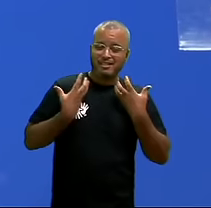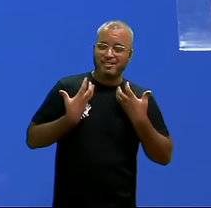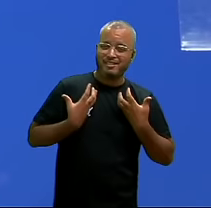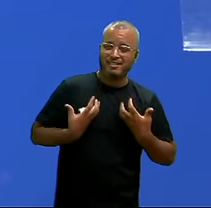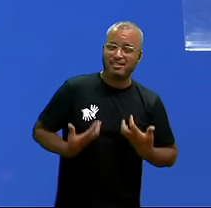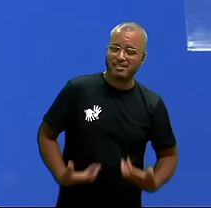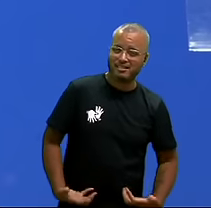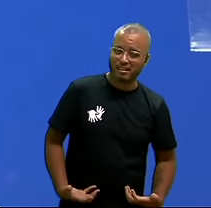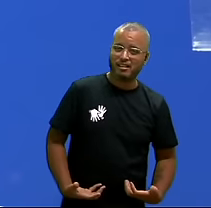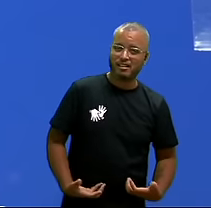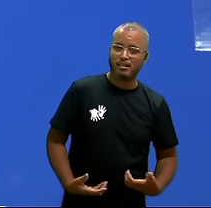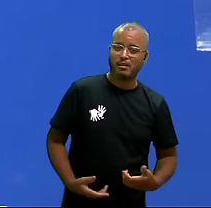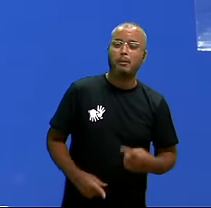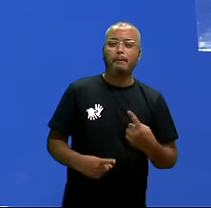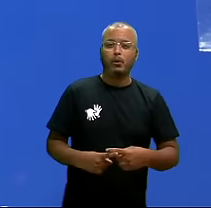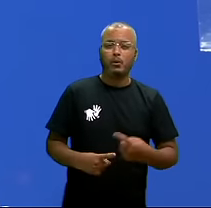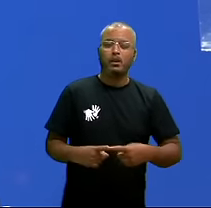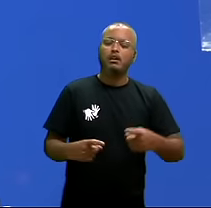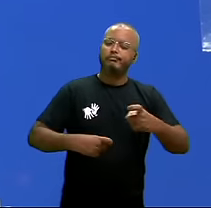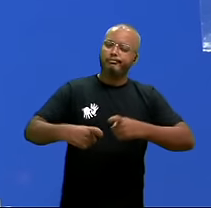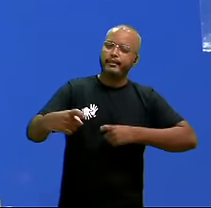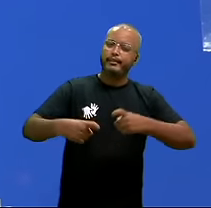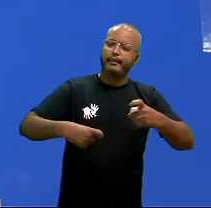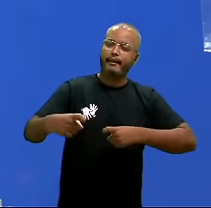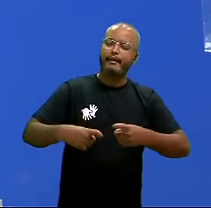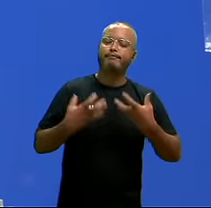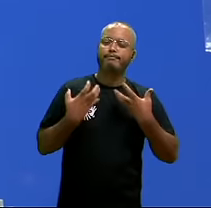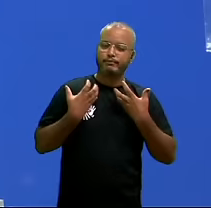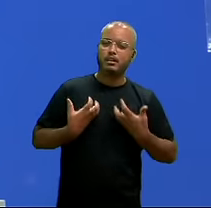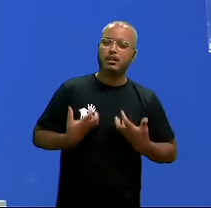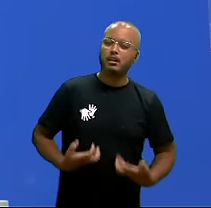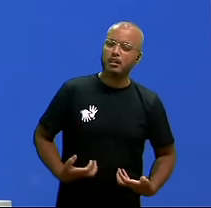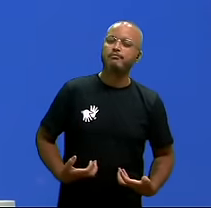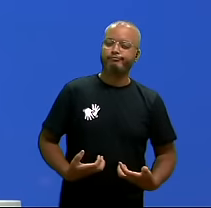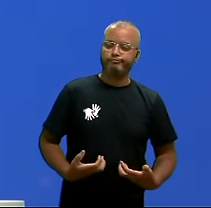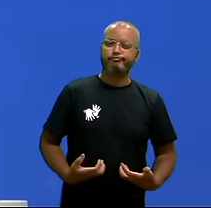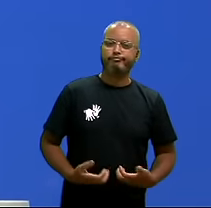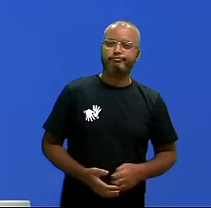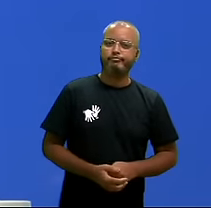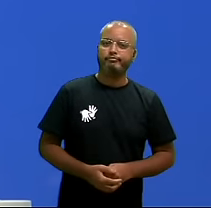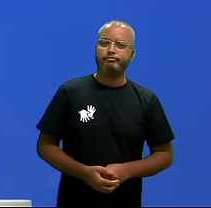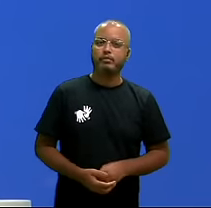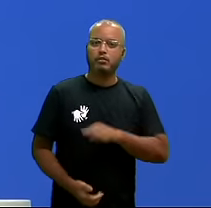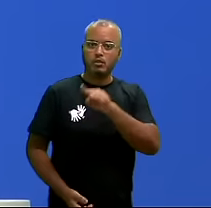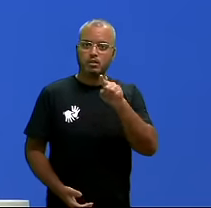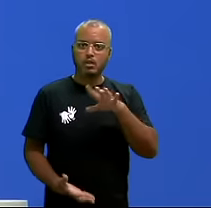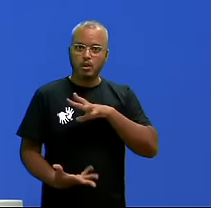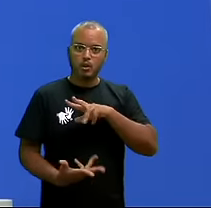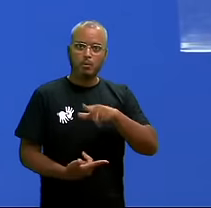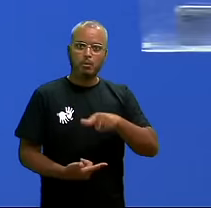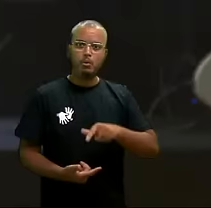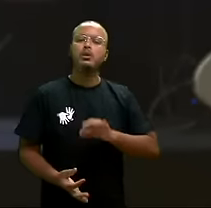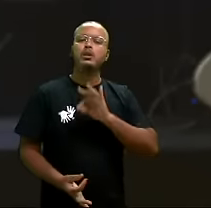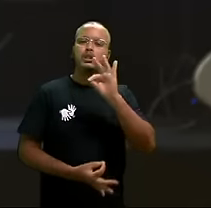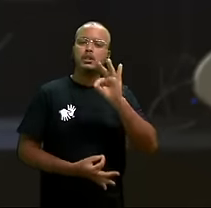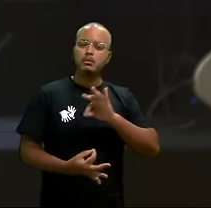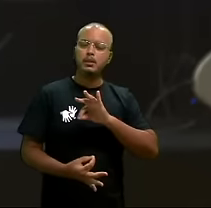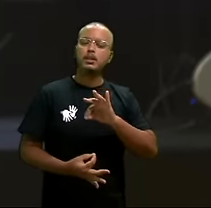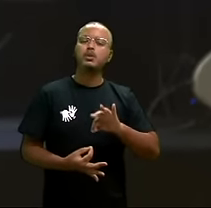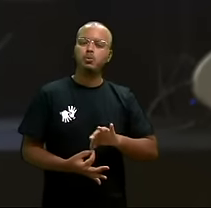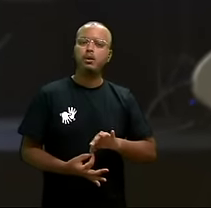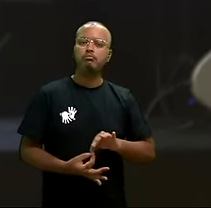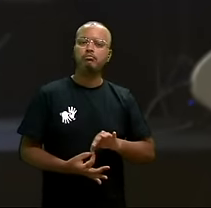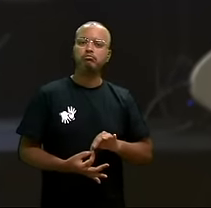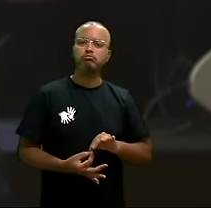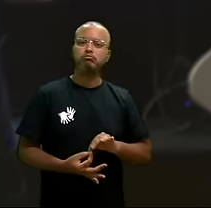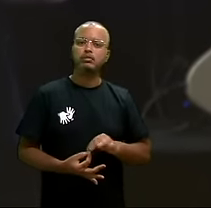guerra cansa. Só quem lida com o mundo espiritual sabe aqui o tanto que guerra cansa. Só quem já enfrentou